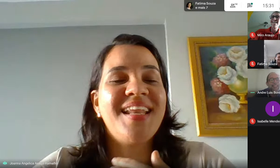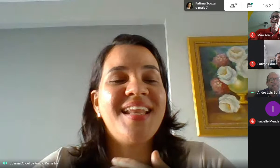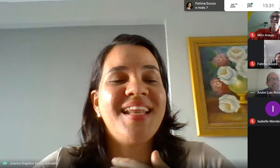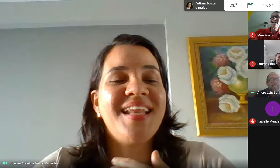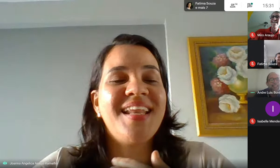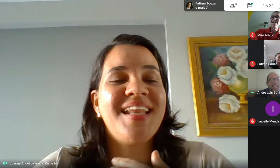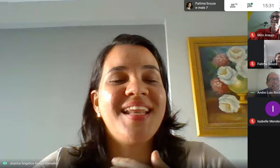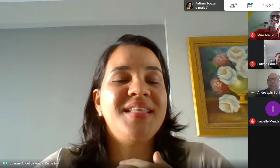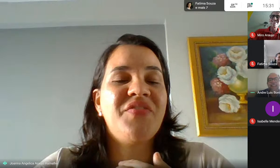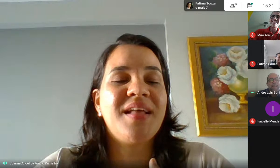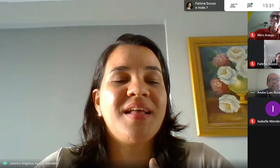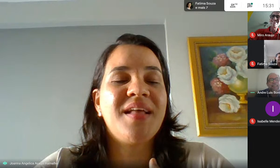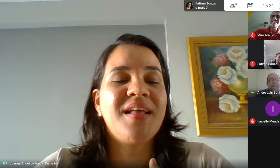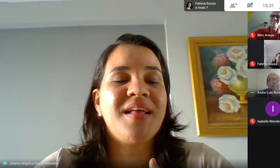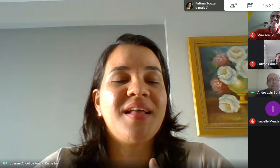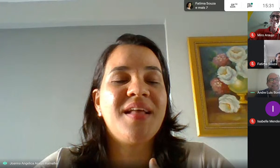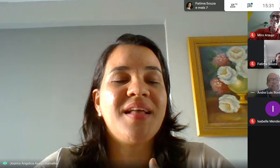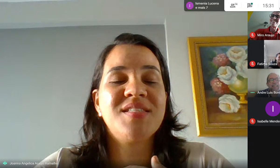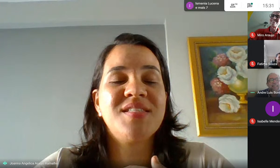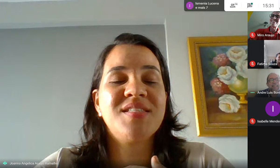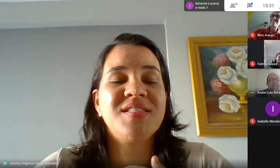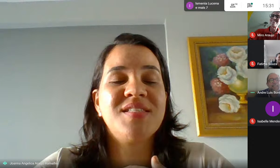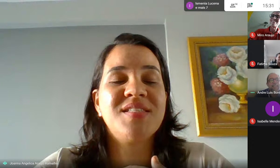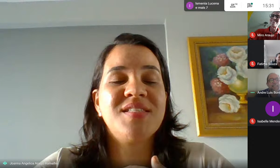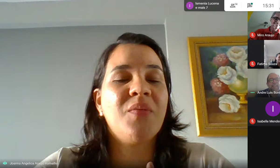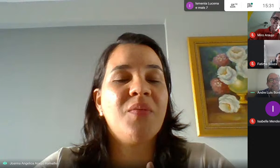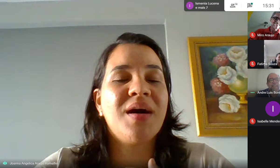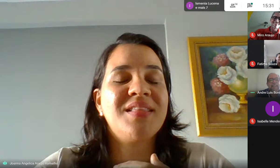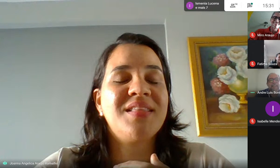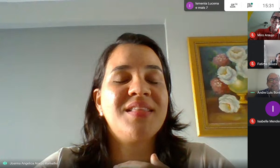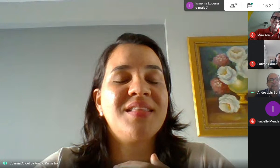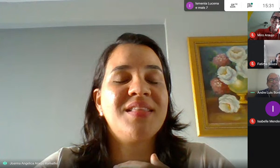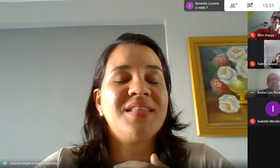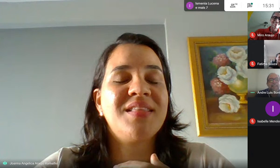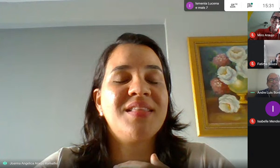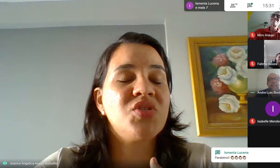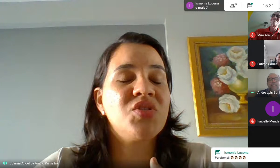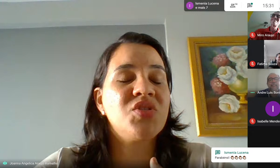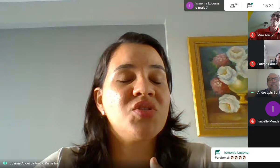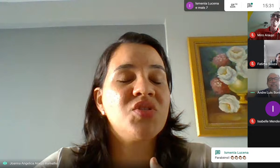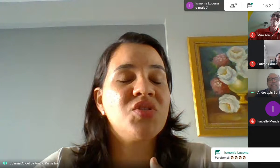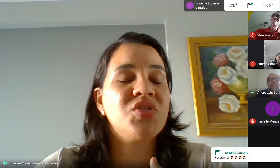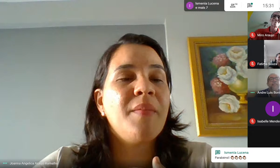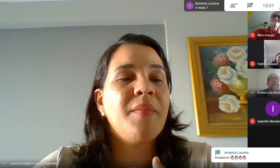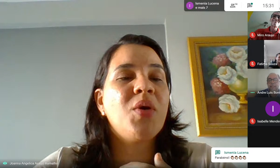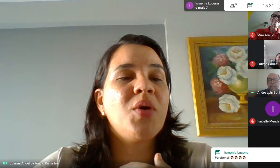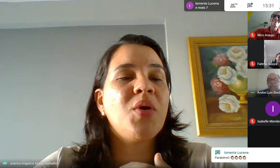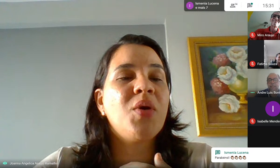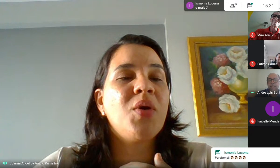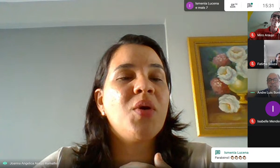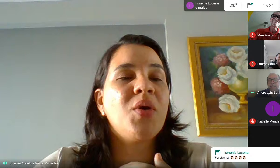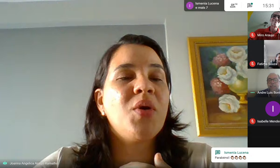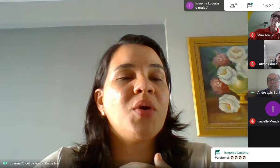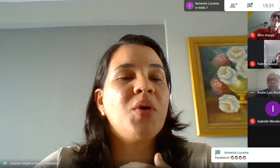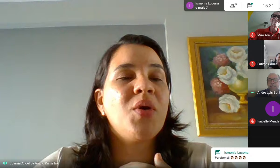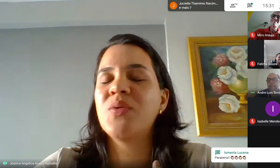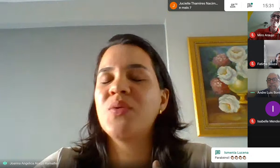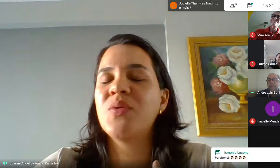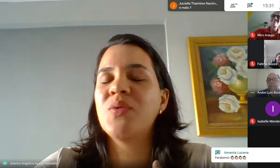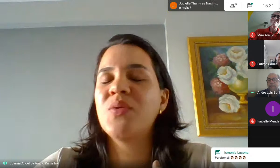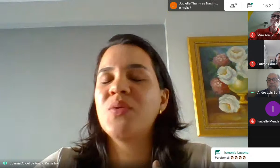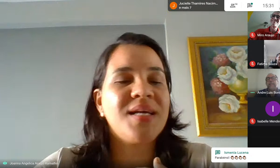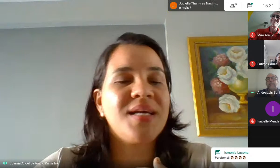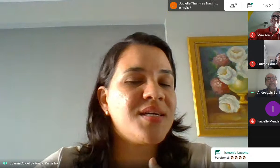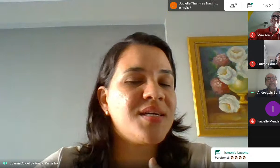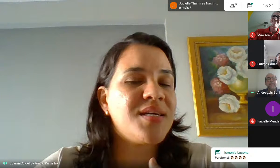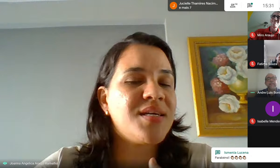nessa luta de enfrentamento à sífilis, não deixa de ser uma atividade pedagógica, porque é o tempo todo